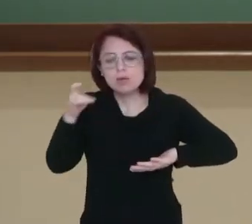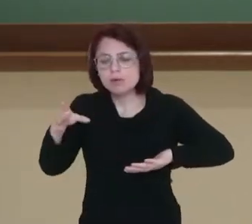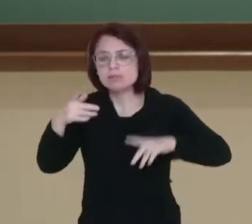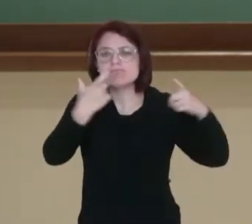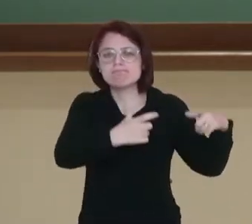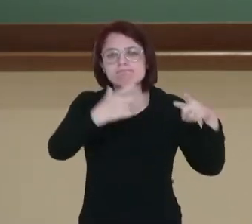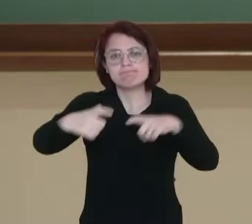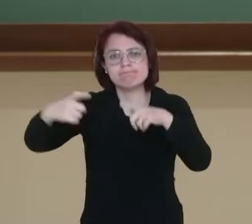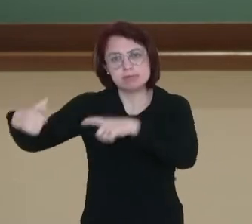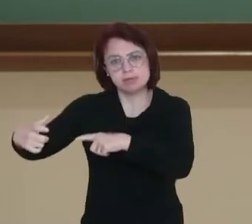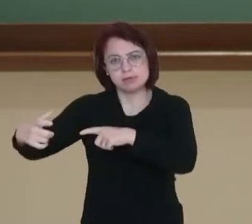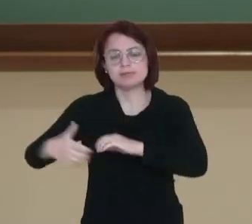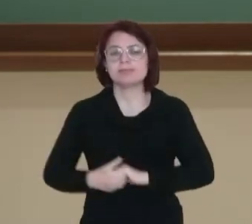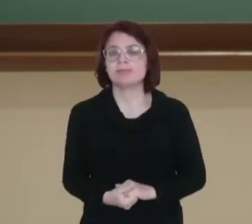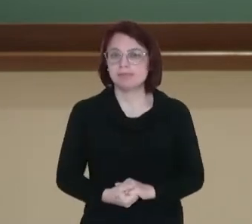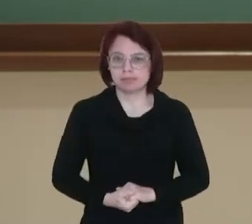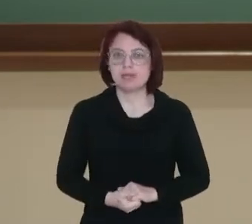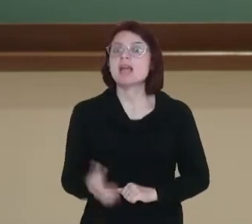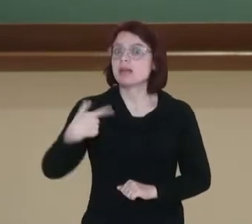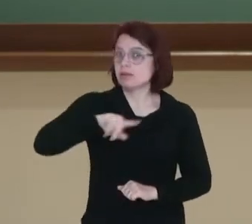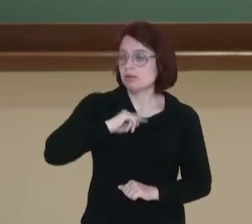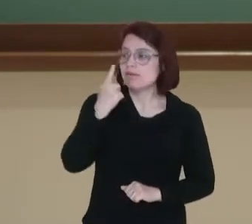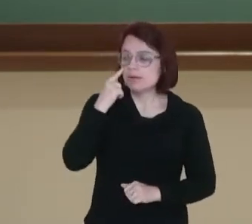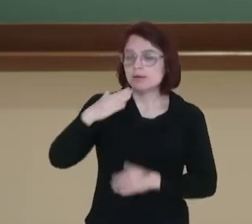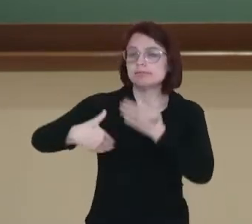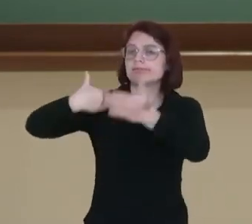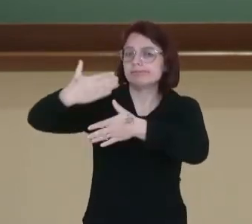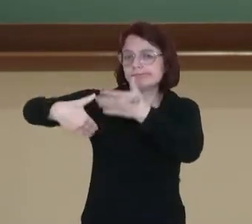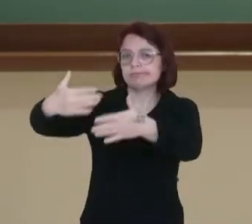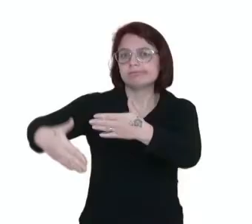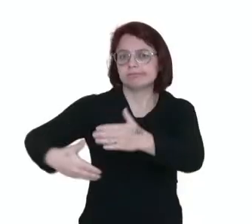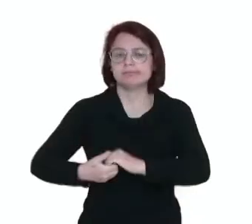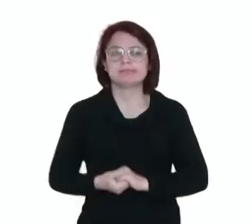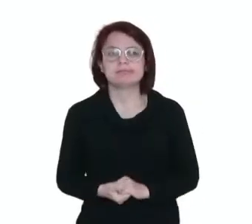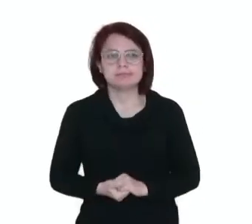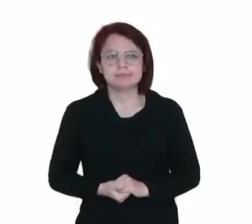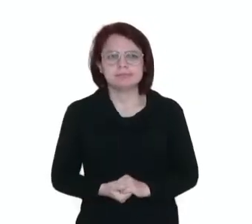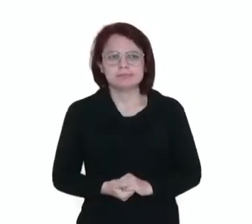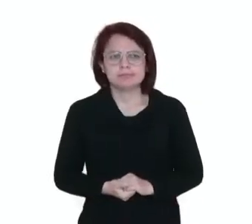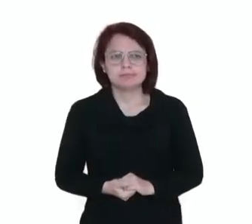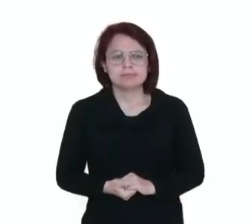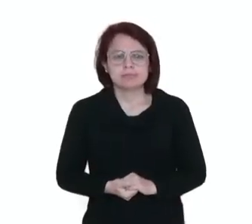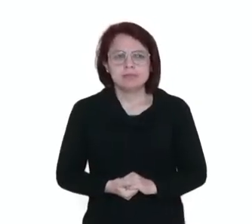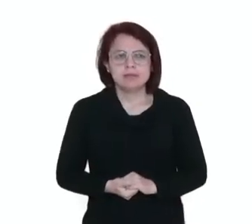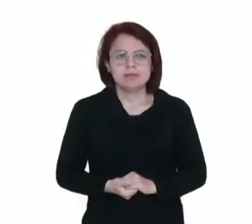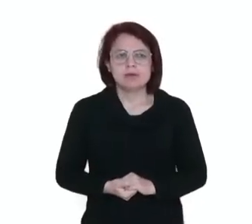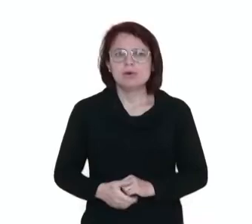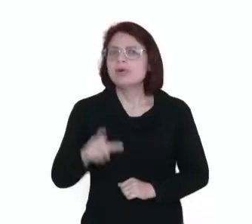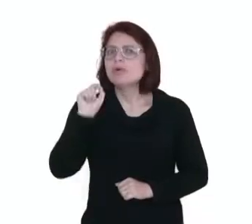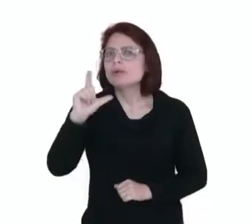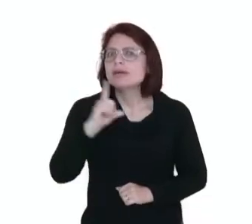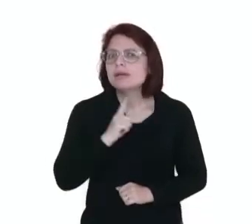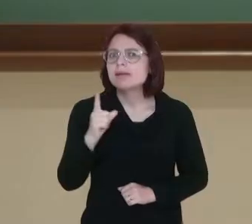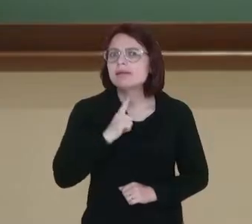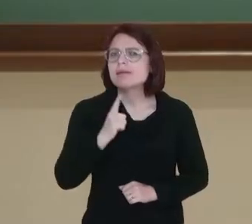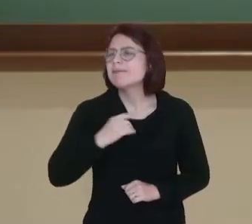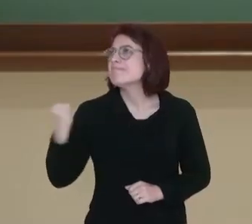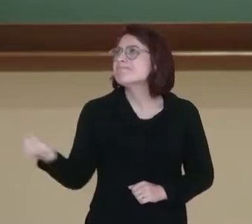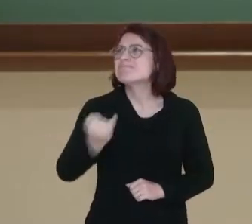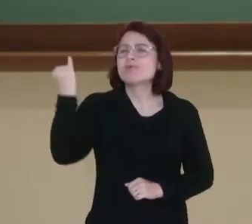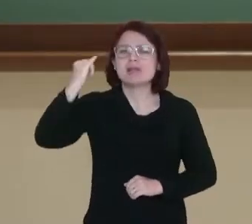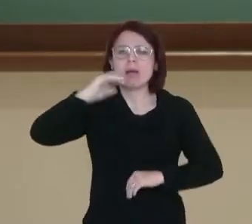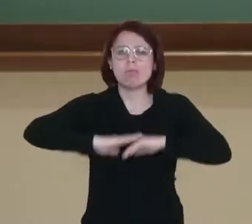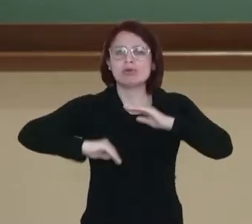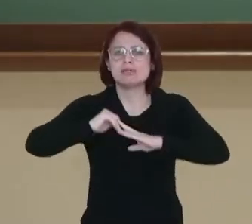espaço, né? Isso nós vamos conferir mais adiante, perfeito? Que elementos são fundamentais para a produção desse texto? Então,